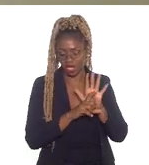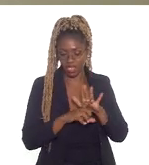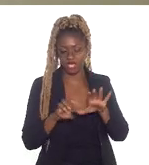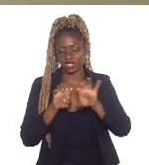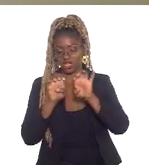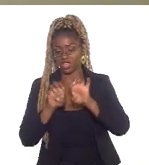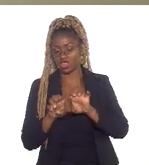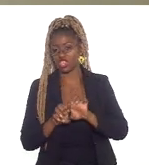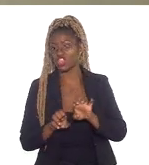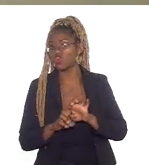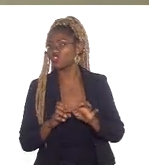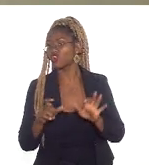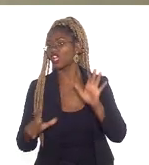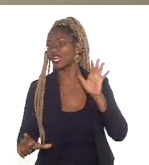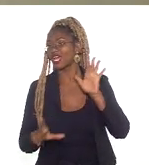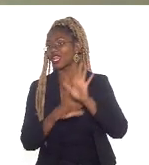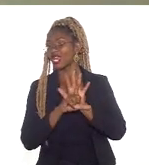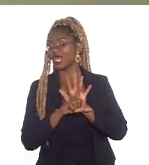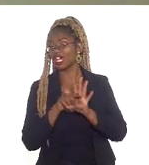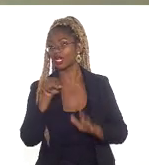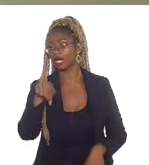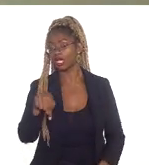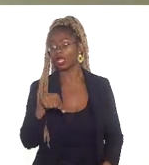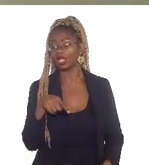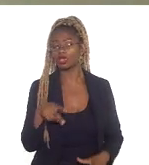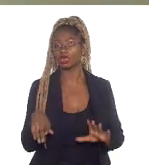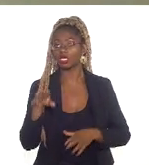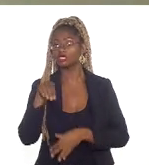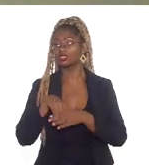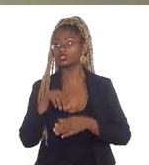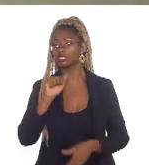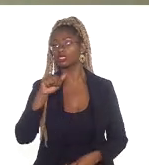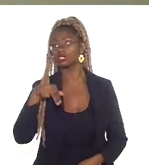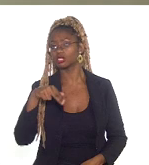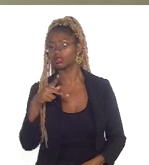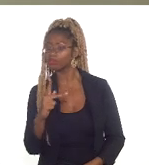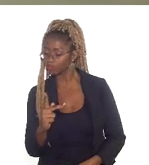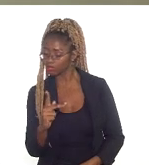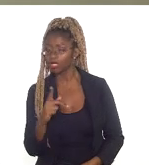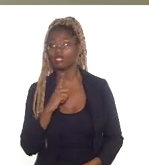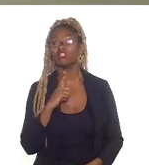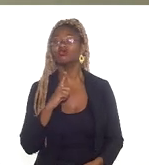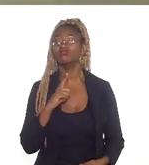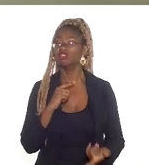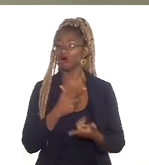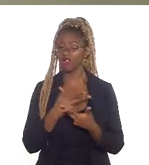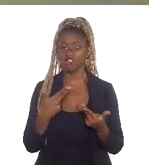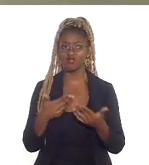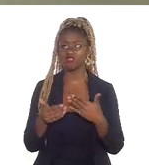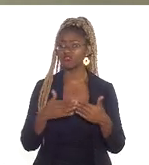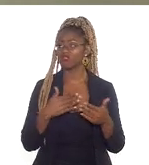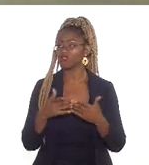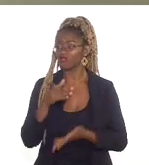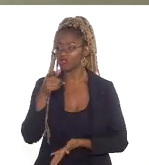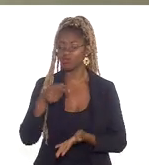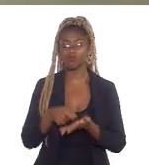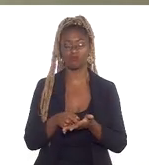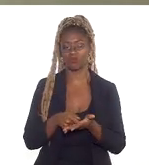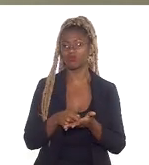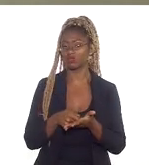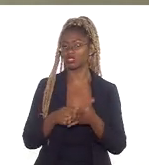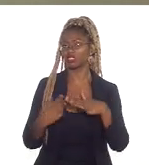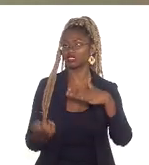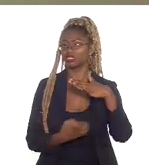infraestruturas legais existentes no MP, nenhum dispositivo que obrigue as concessionárias